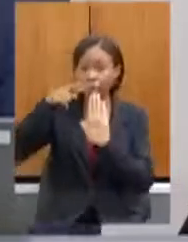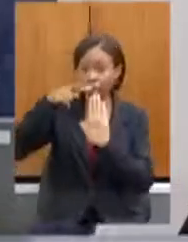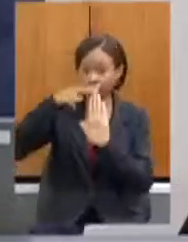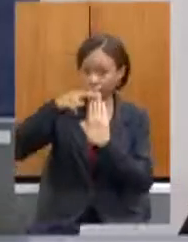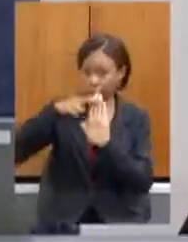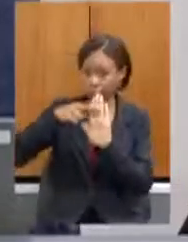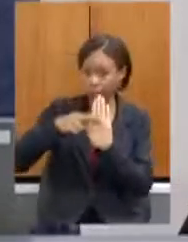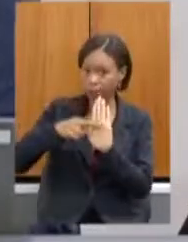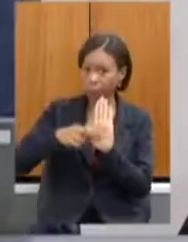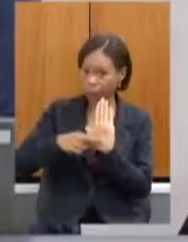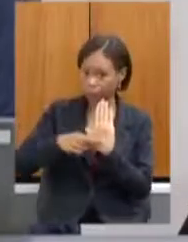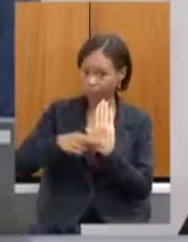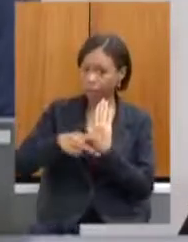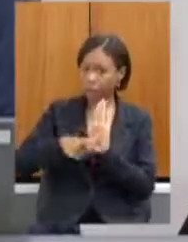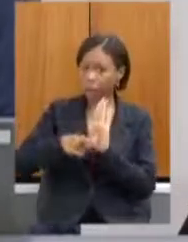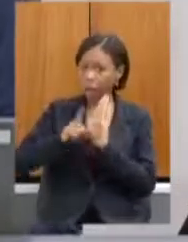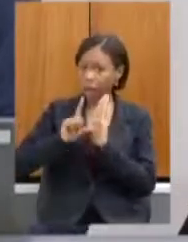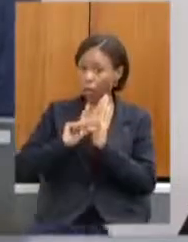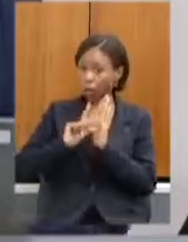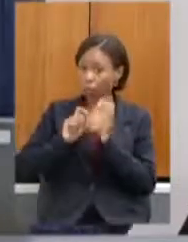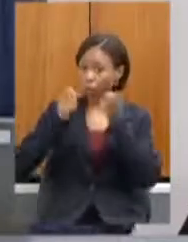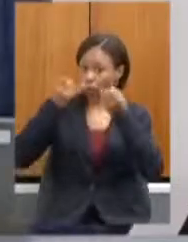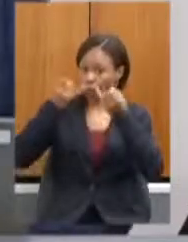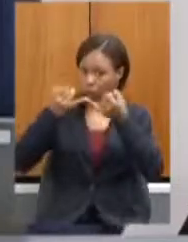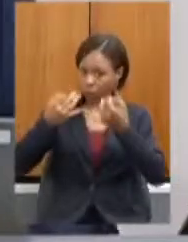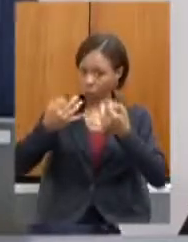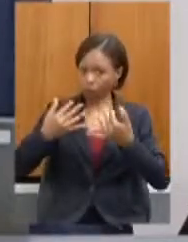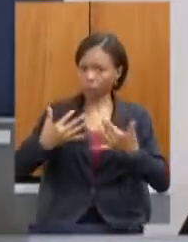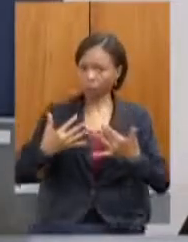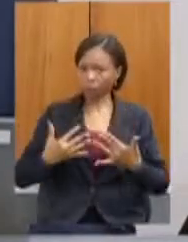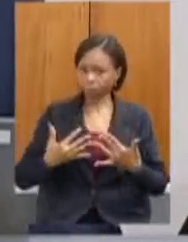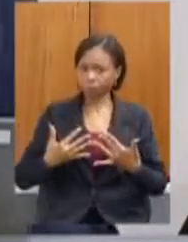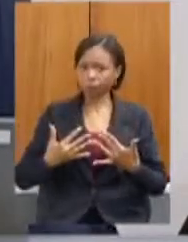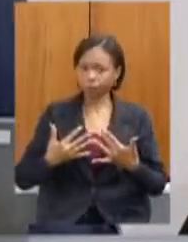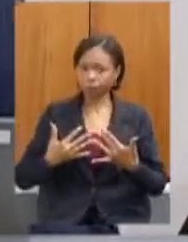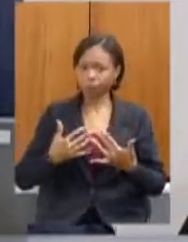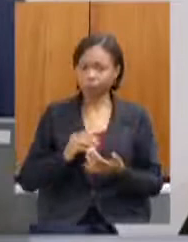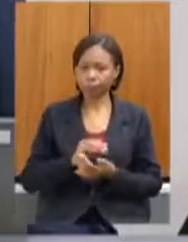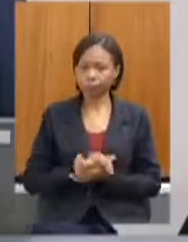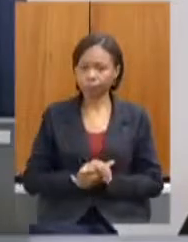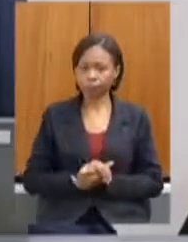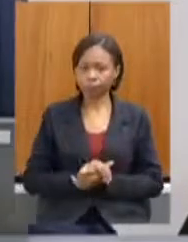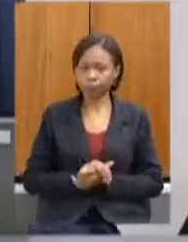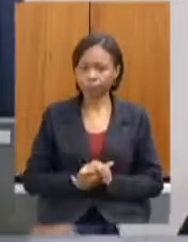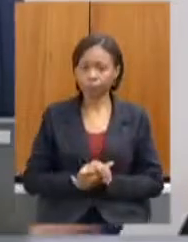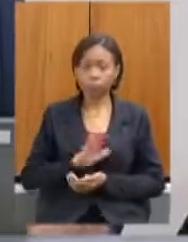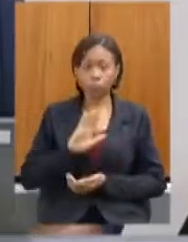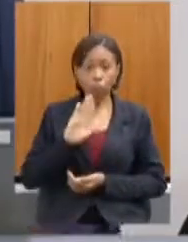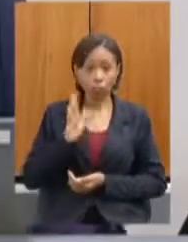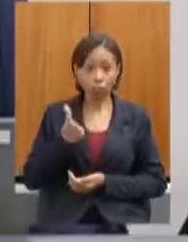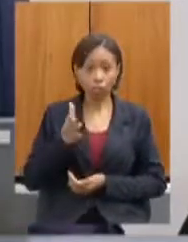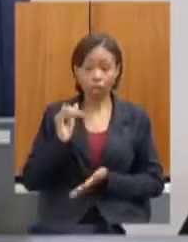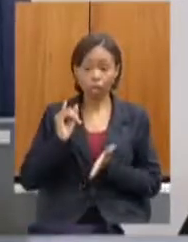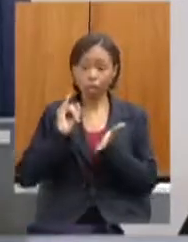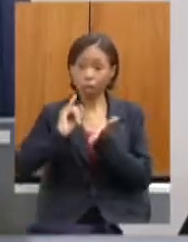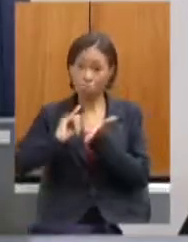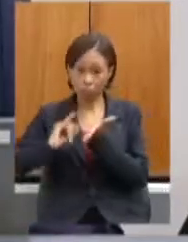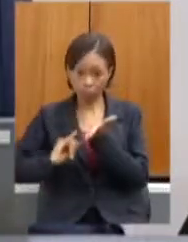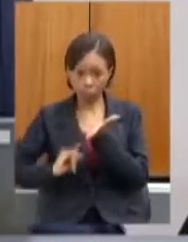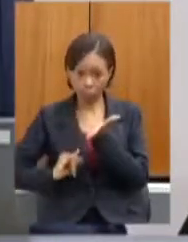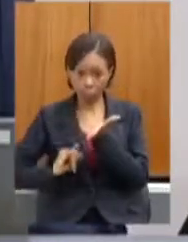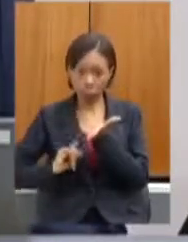aqui explicado no início eu estou inscritos aí para poder usar da